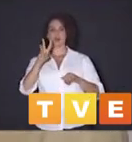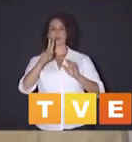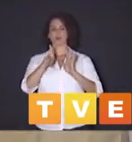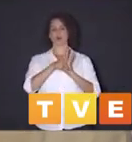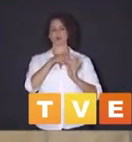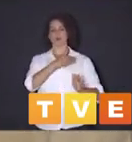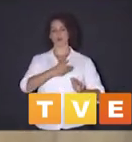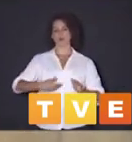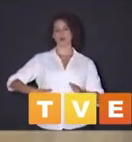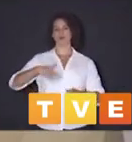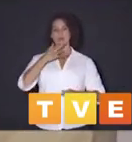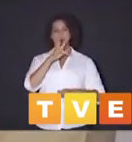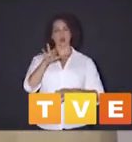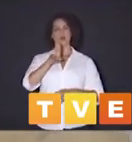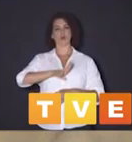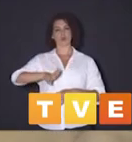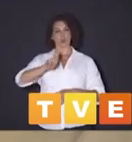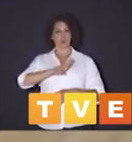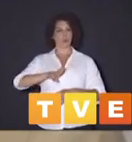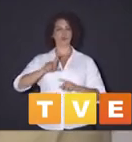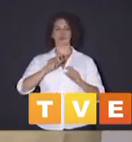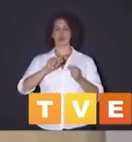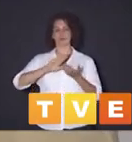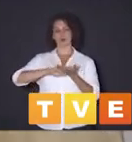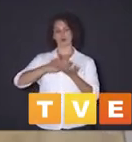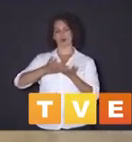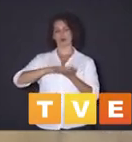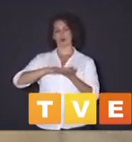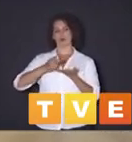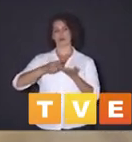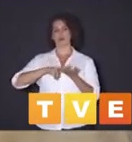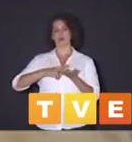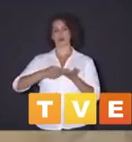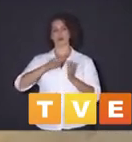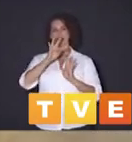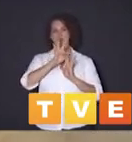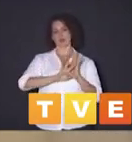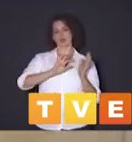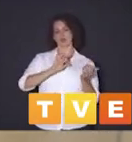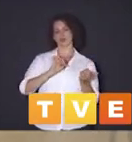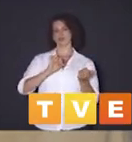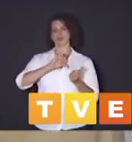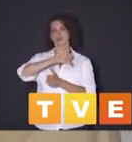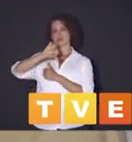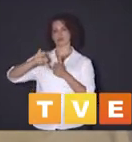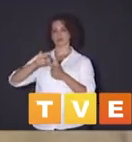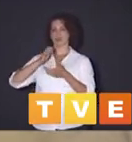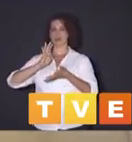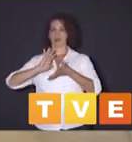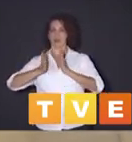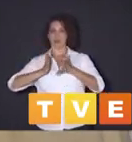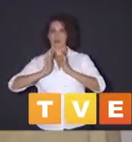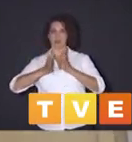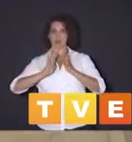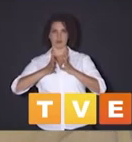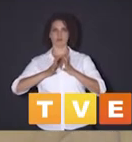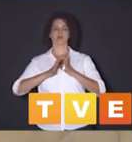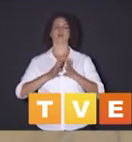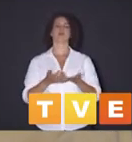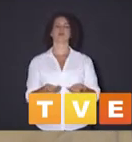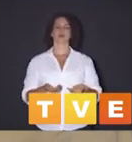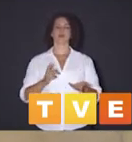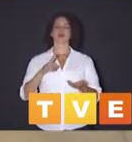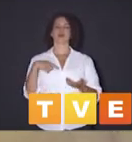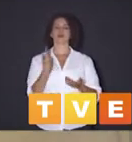sites da iniciativa privada usa para fazer tradução de texto para livres padrão brasileiro de transmissão de libras foi uma contribuição